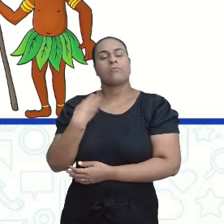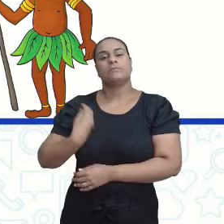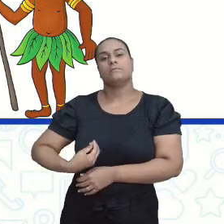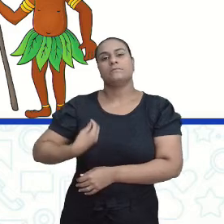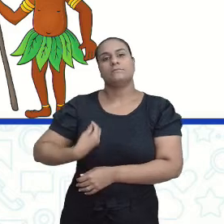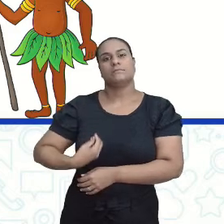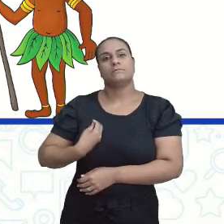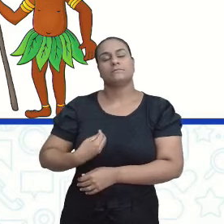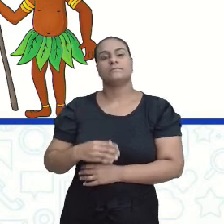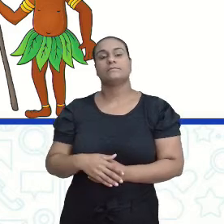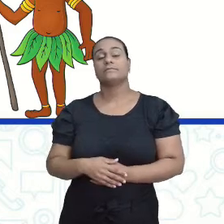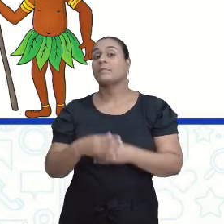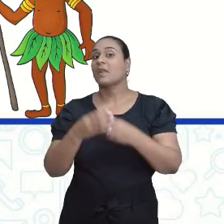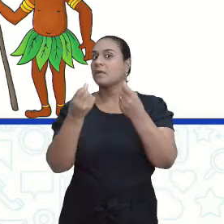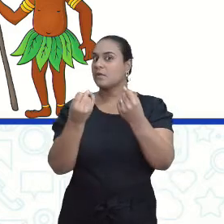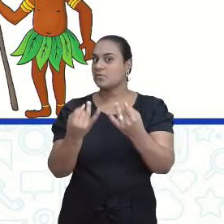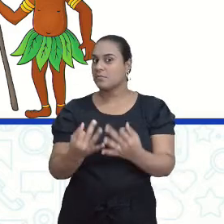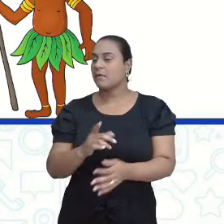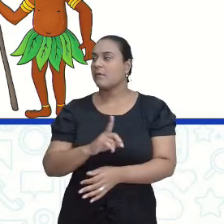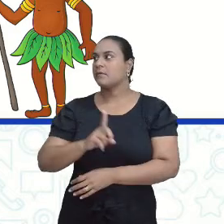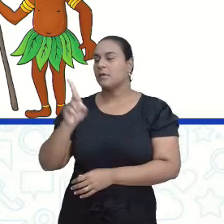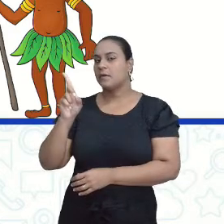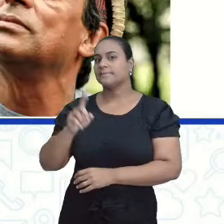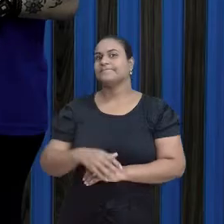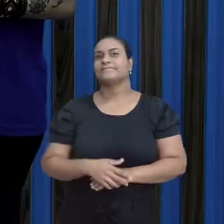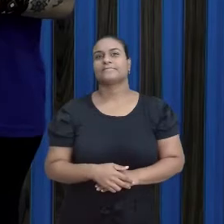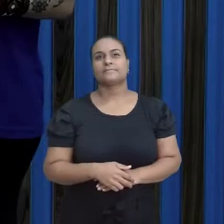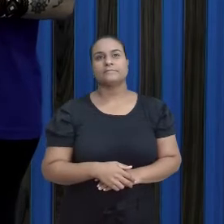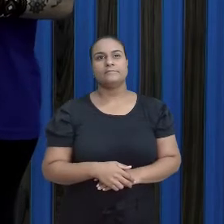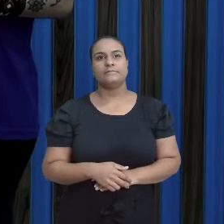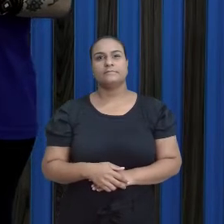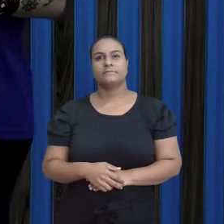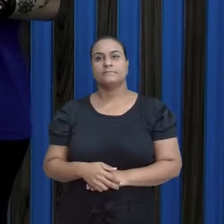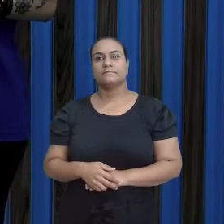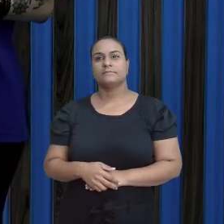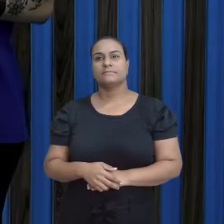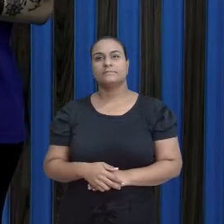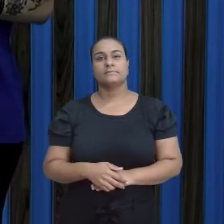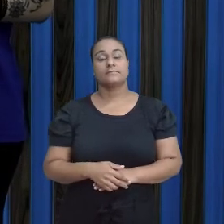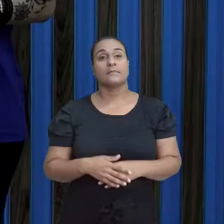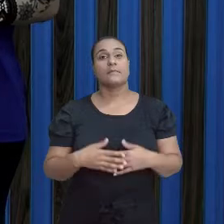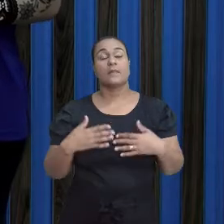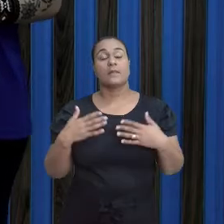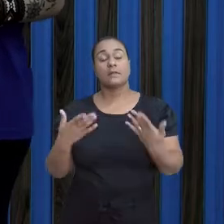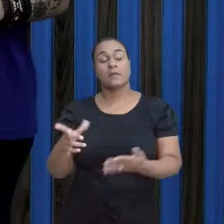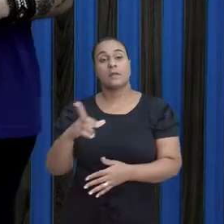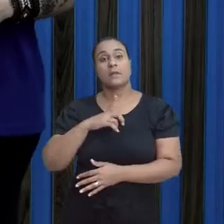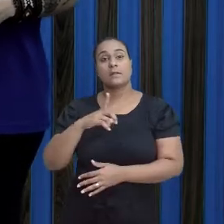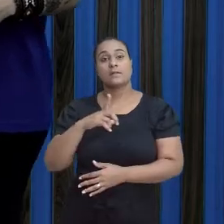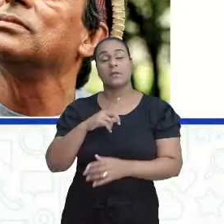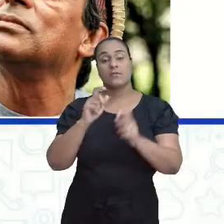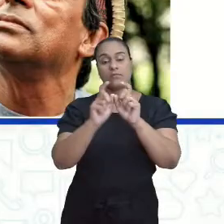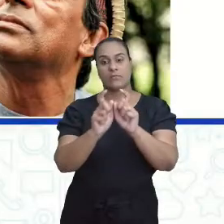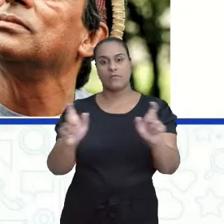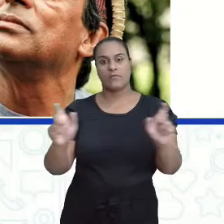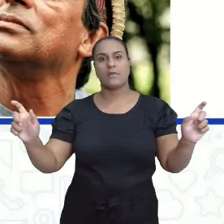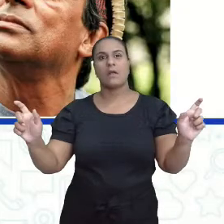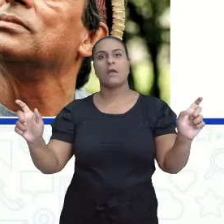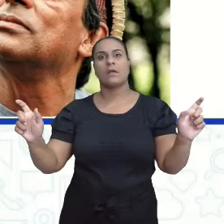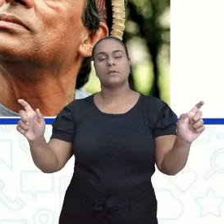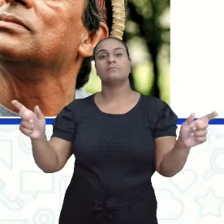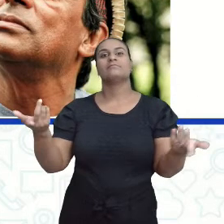falando aqui bastante e reforçando para vocês. E aí, aqui tem uma frase, né, de um